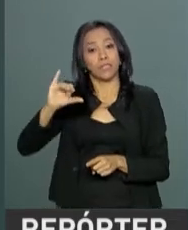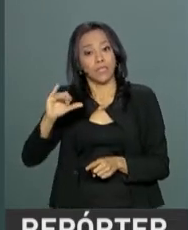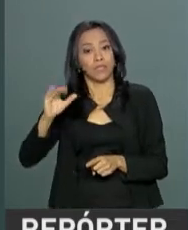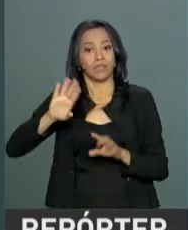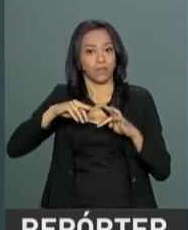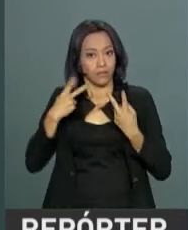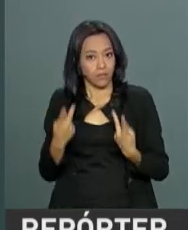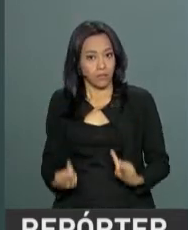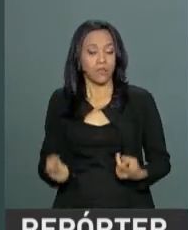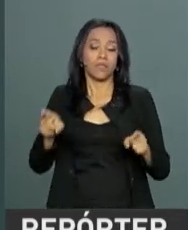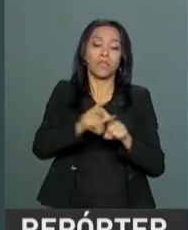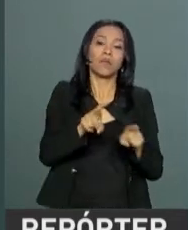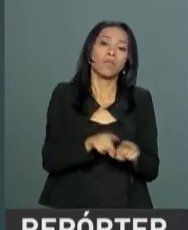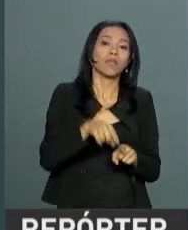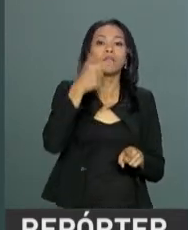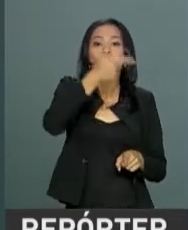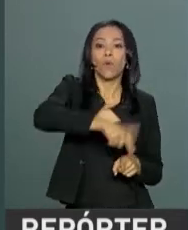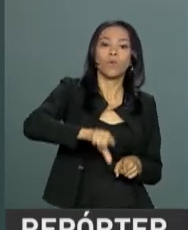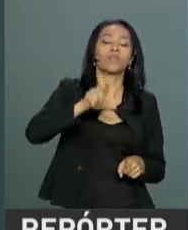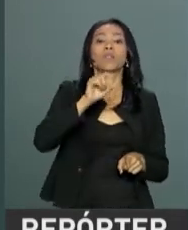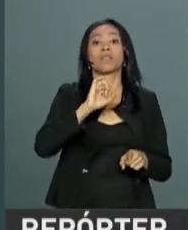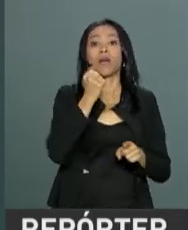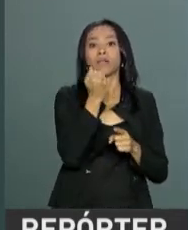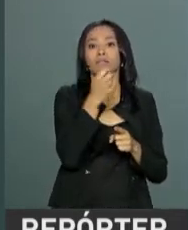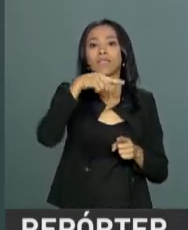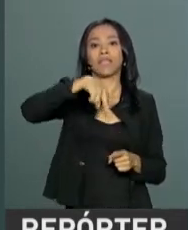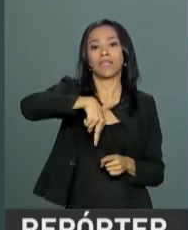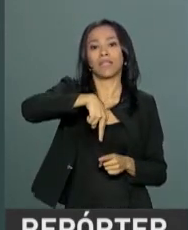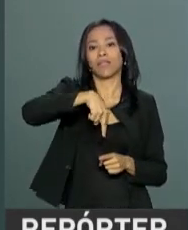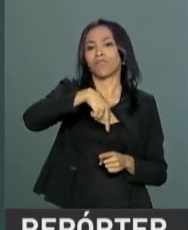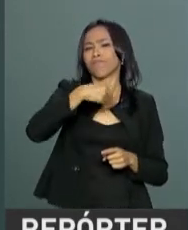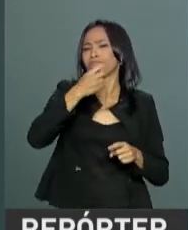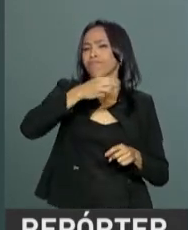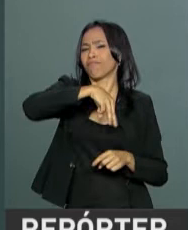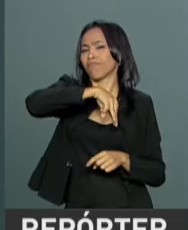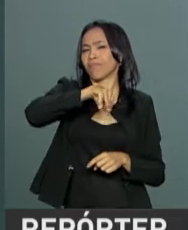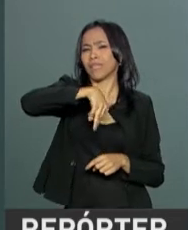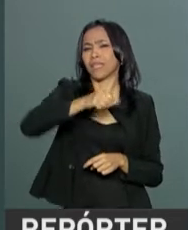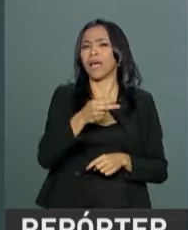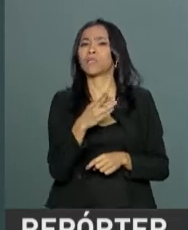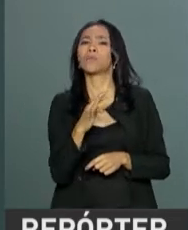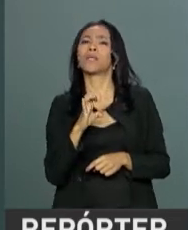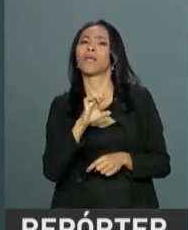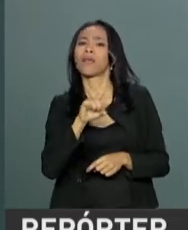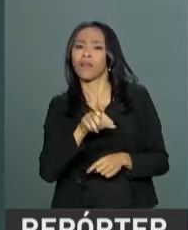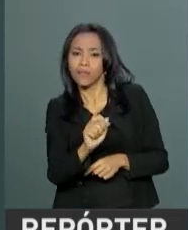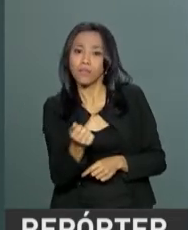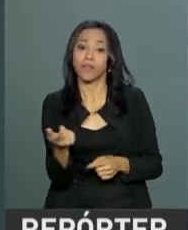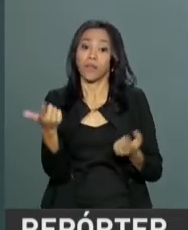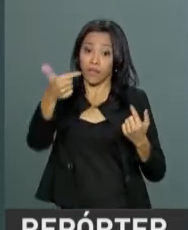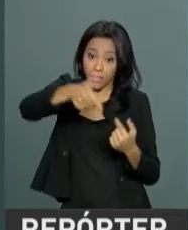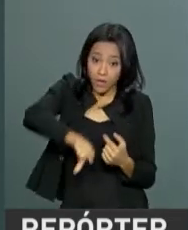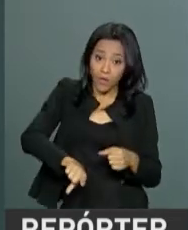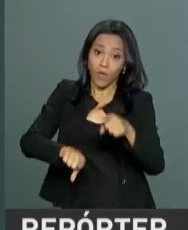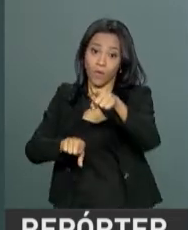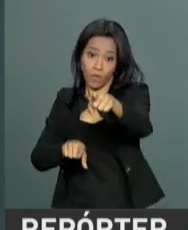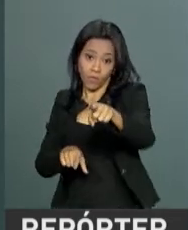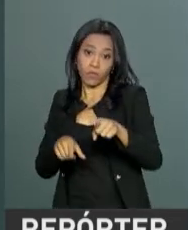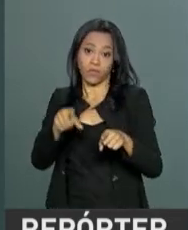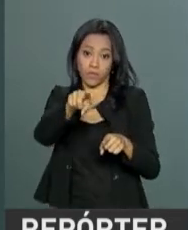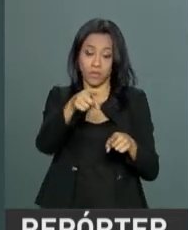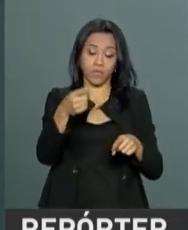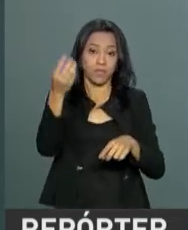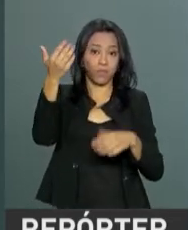e ciências da natureza já as avaliações de matemática e língua portuguesa no 5º ano do ensino fundamental